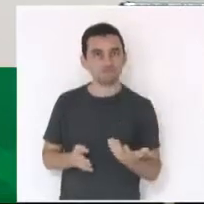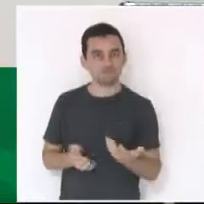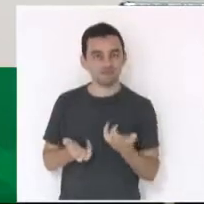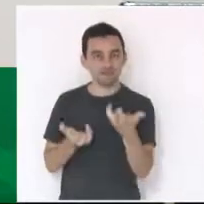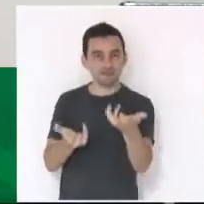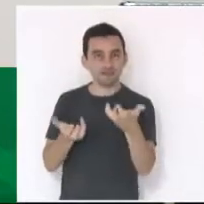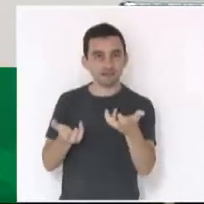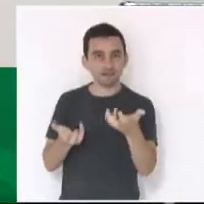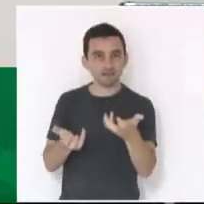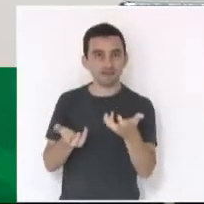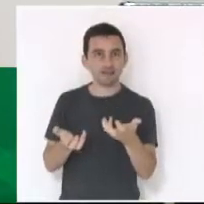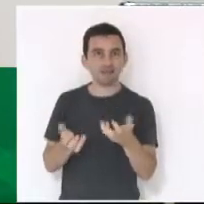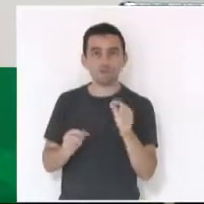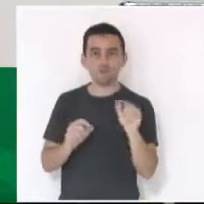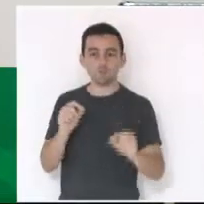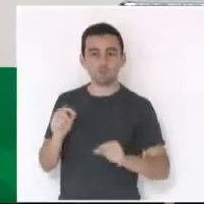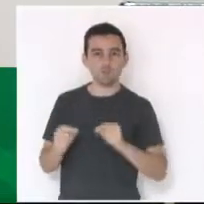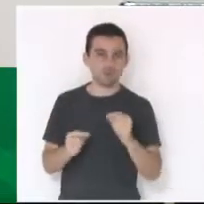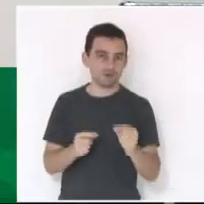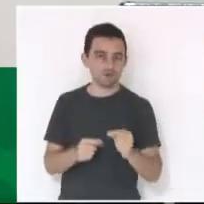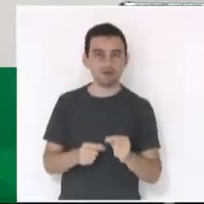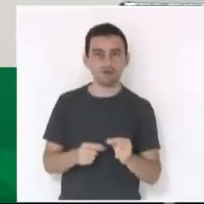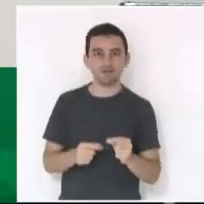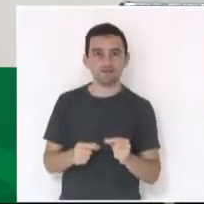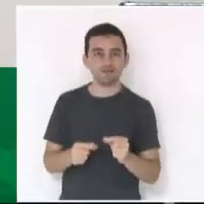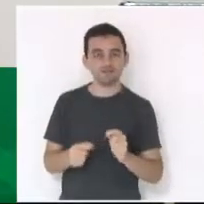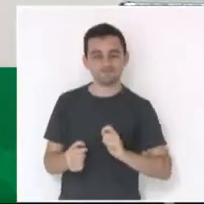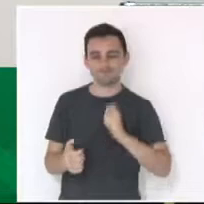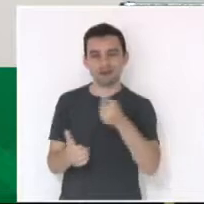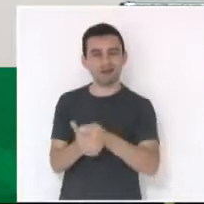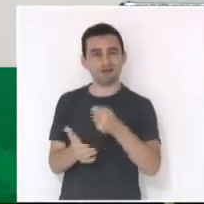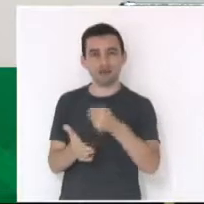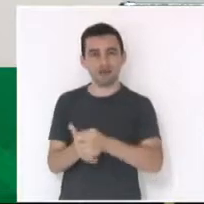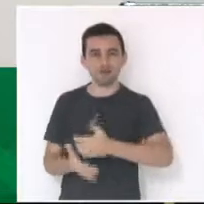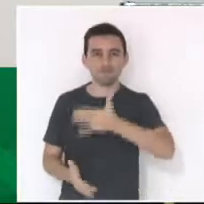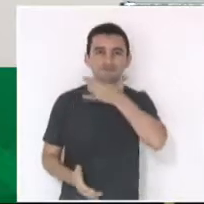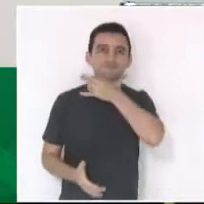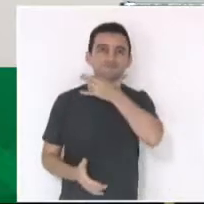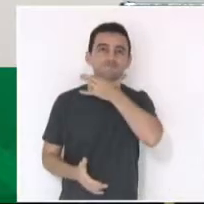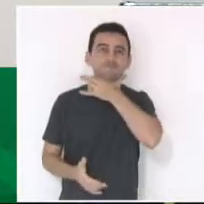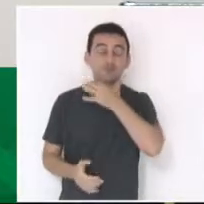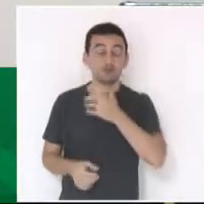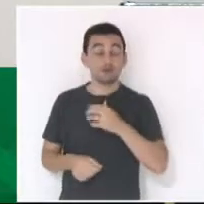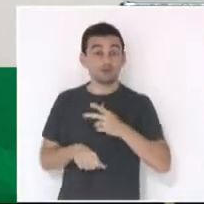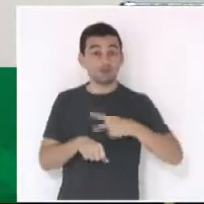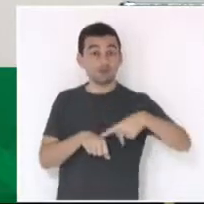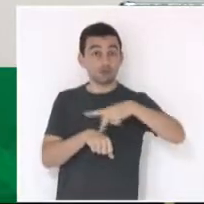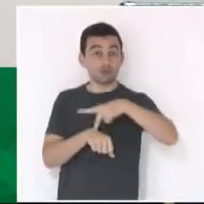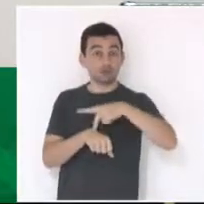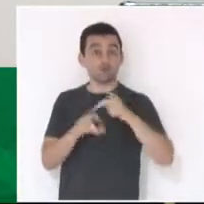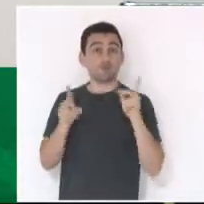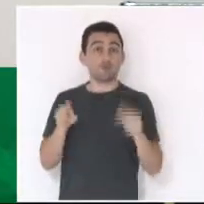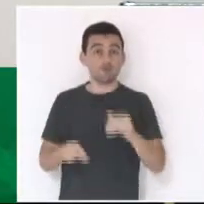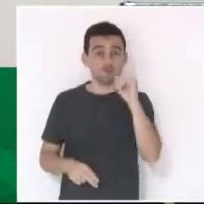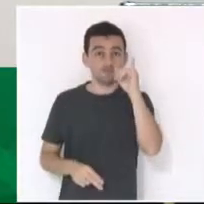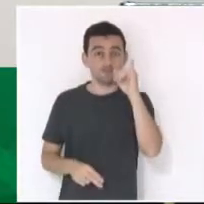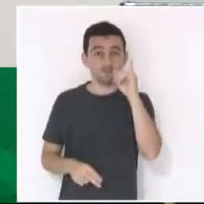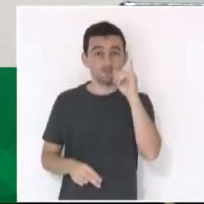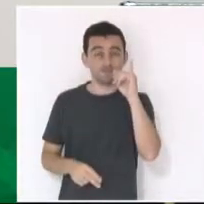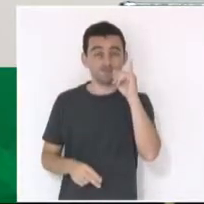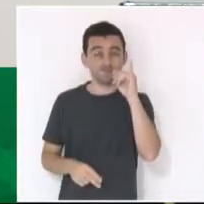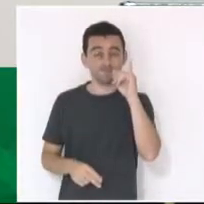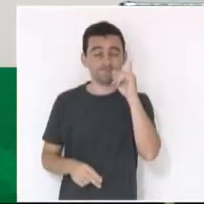de cobrir o rombo social em países como a França a Itália a Alemanha